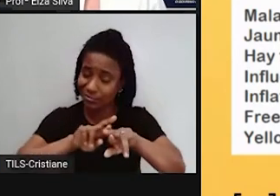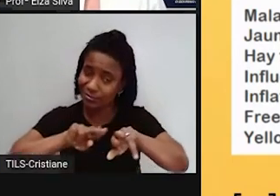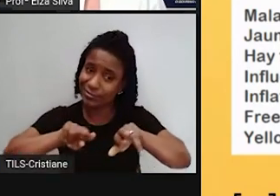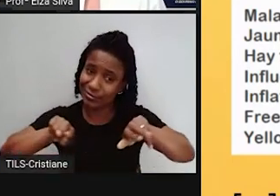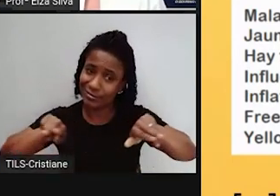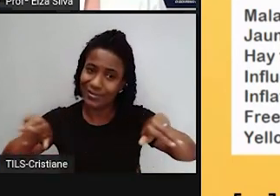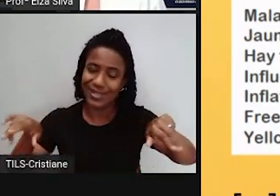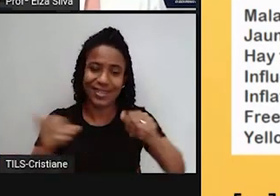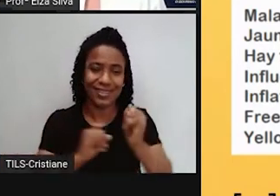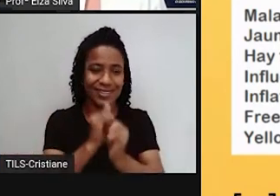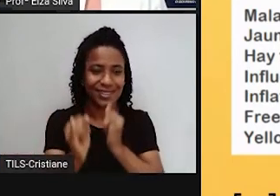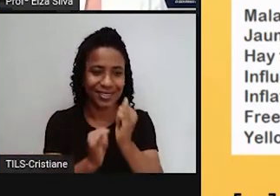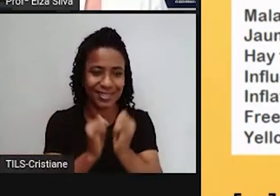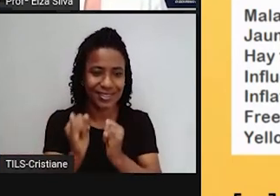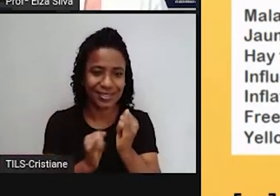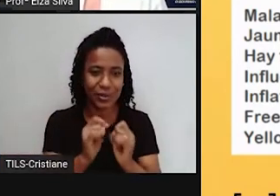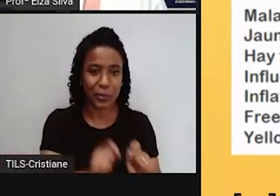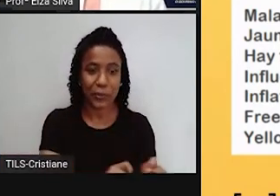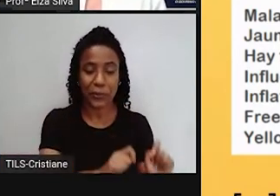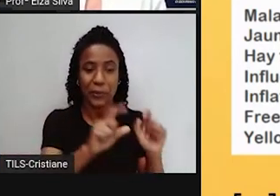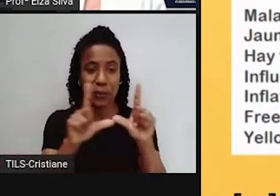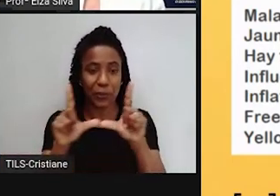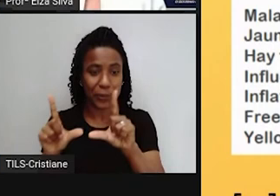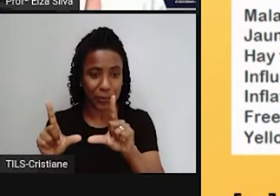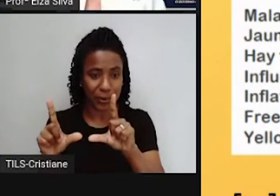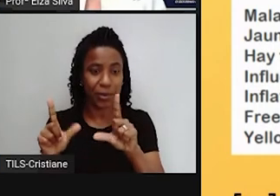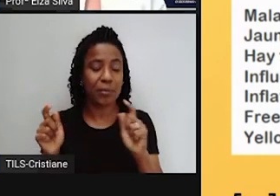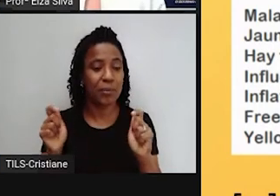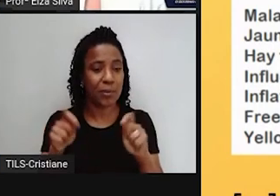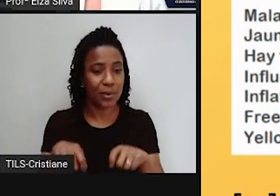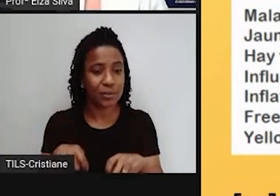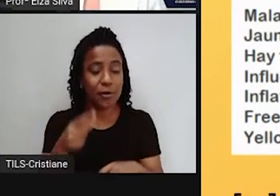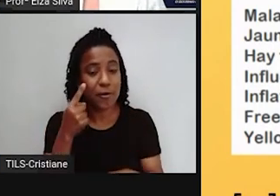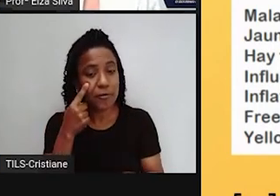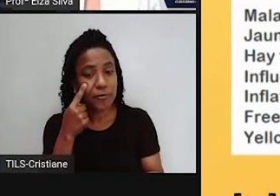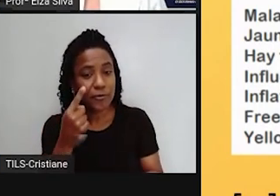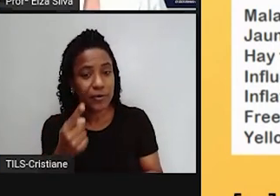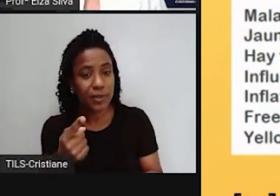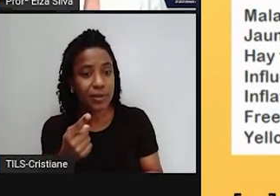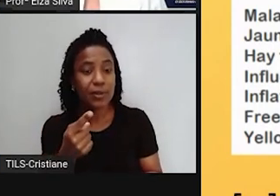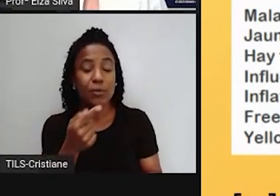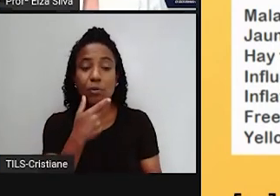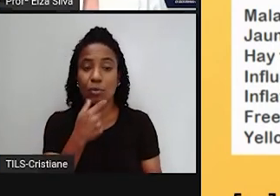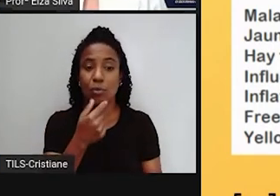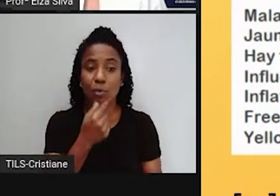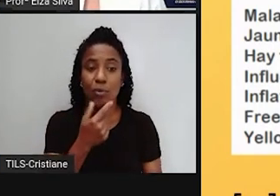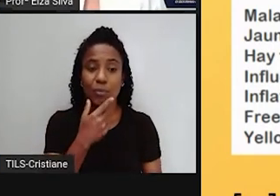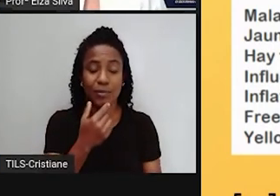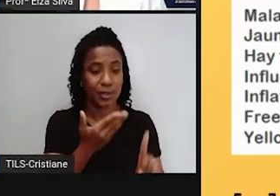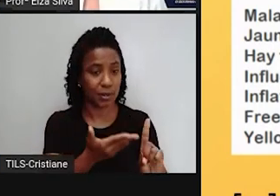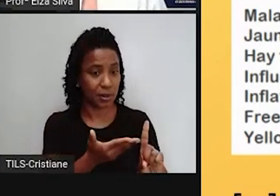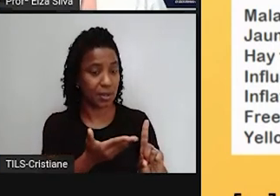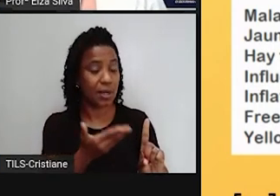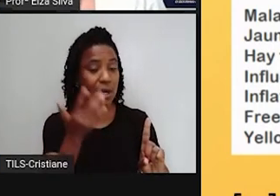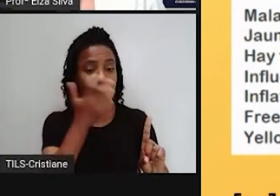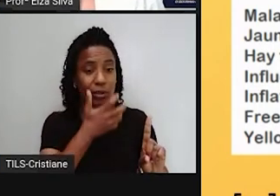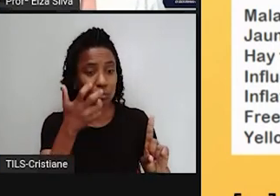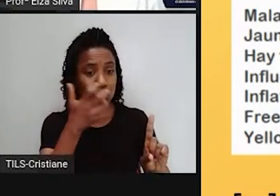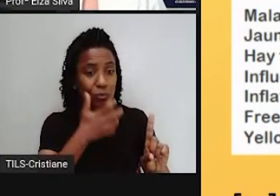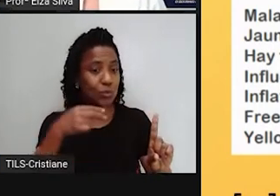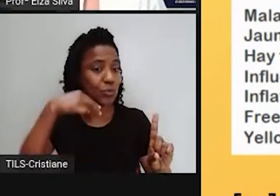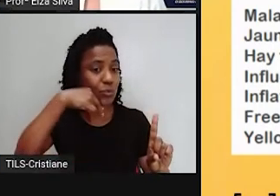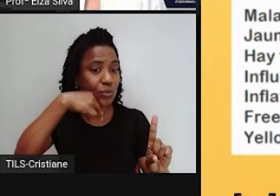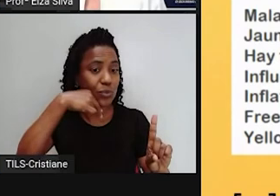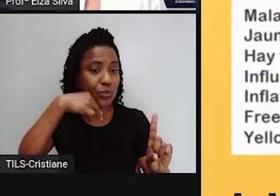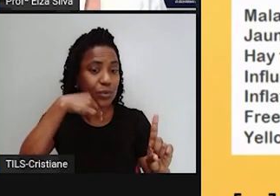pela internet. Conheçam um pouco mais sobre a vida desse nigeriano. Pesquise, inclusive,